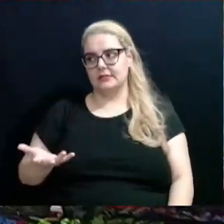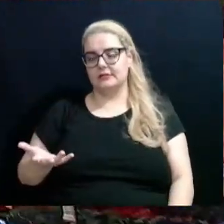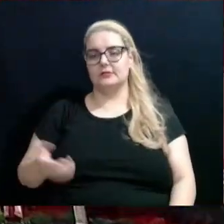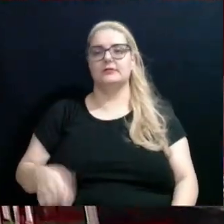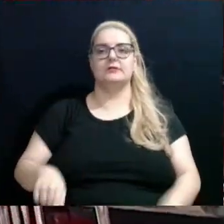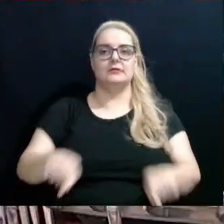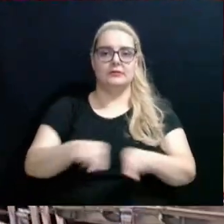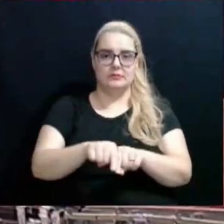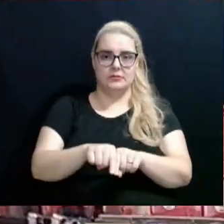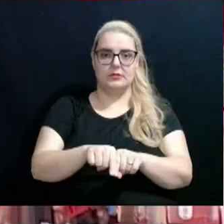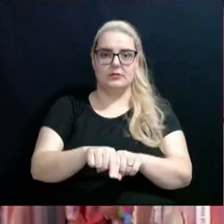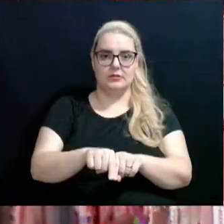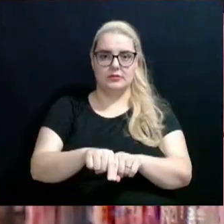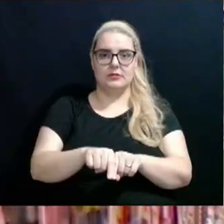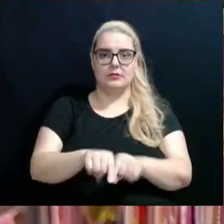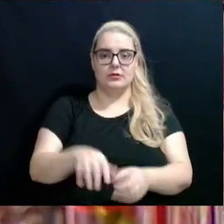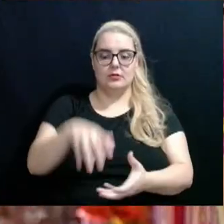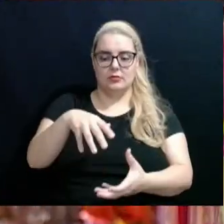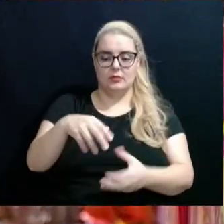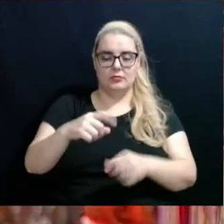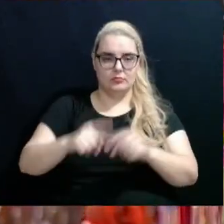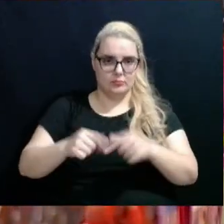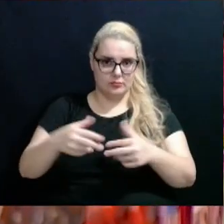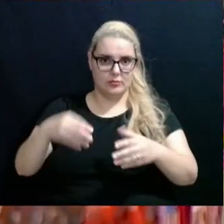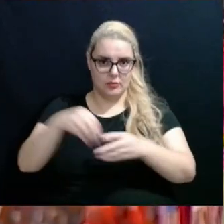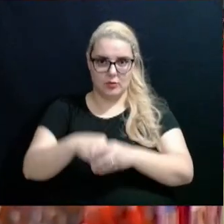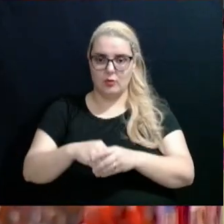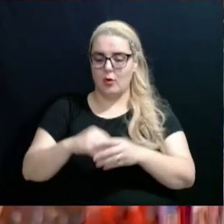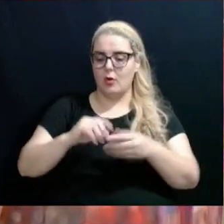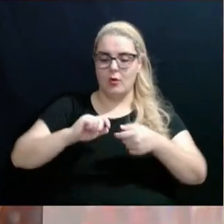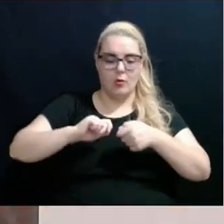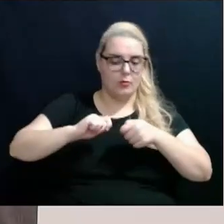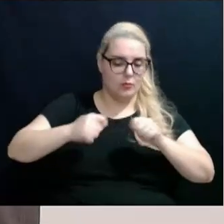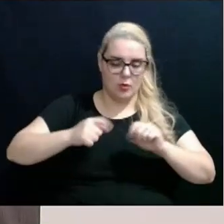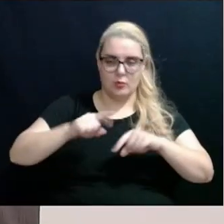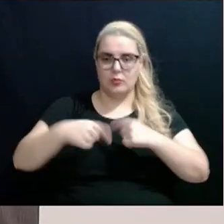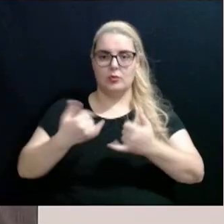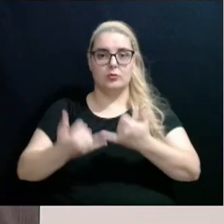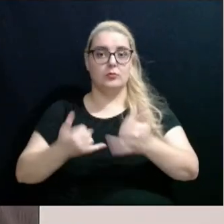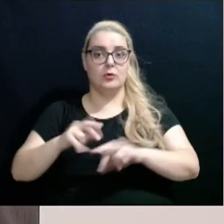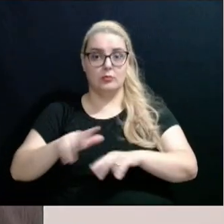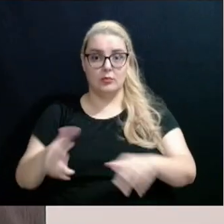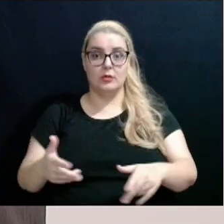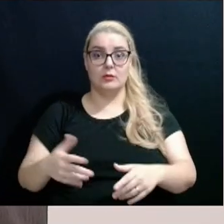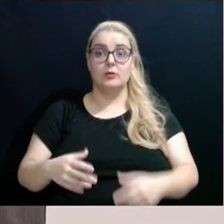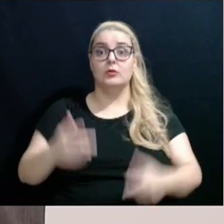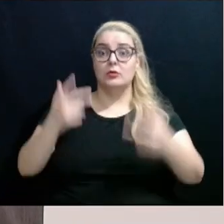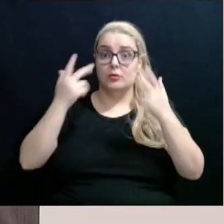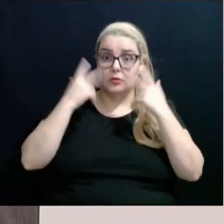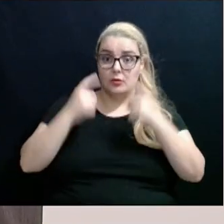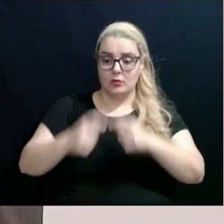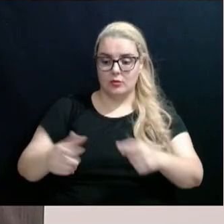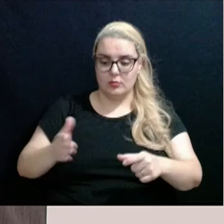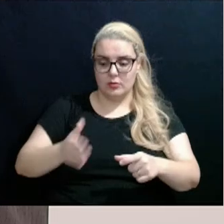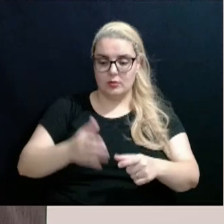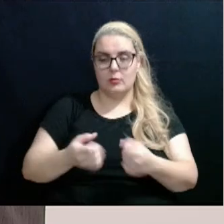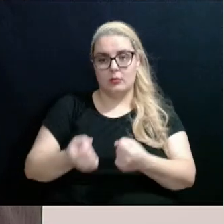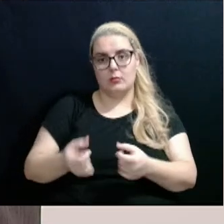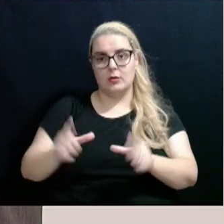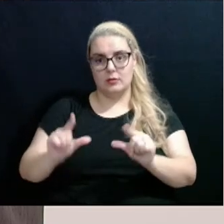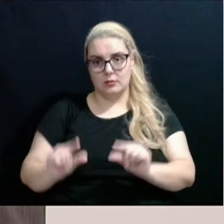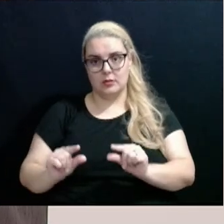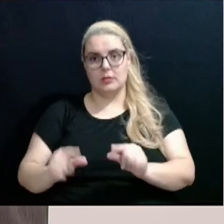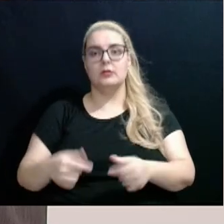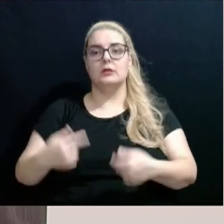vir com algo dentro, ou um bombom, ou um outro brinquedo, normalmente as barras têm um peso menor, né? Isso também